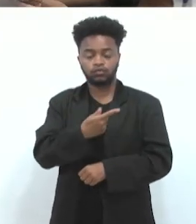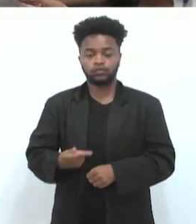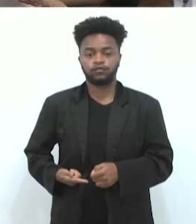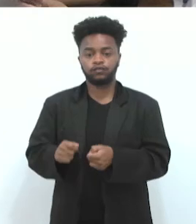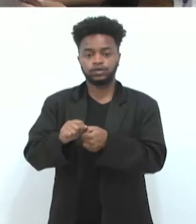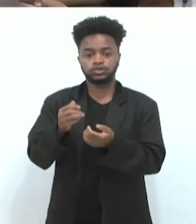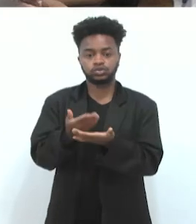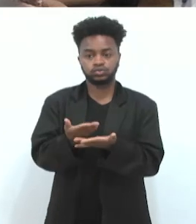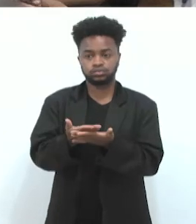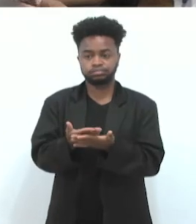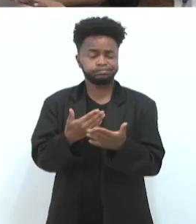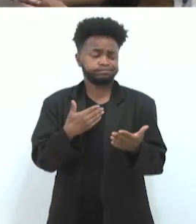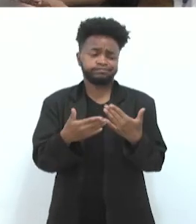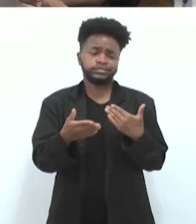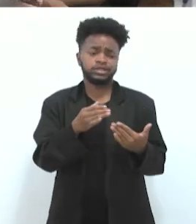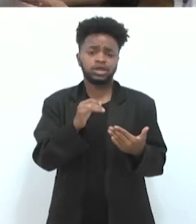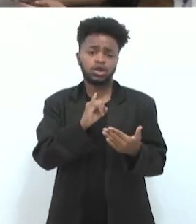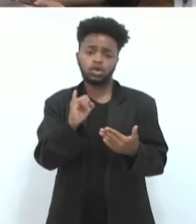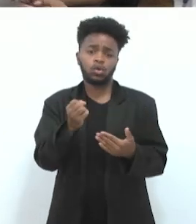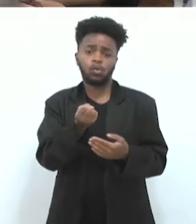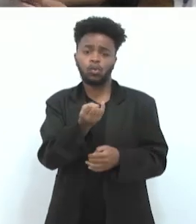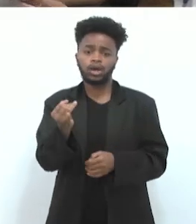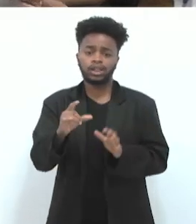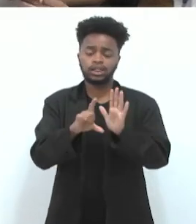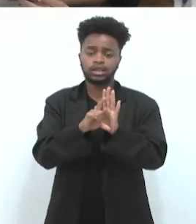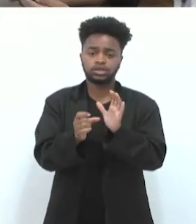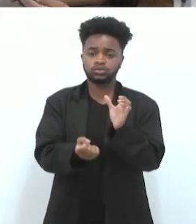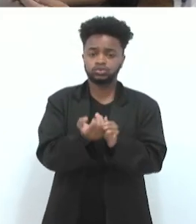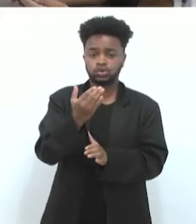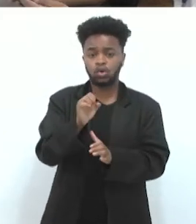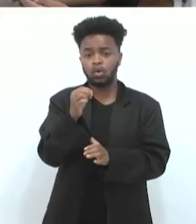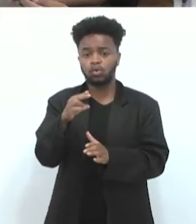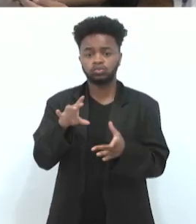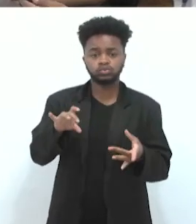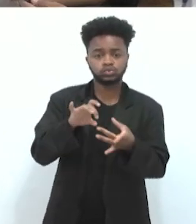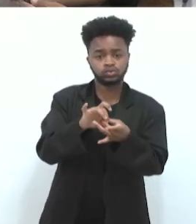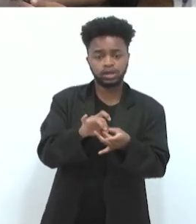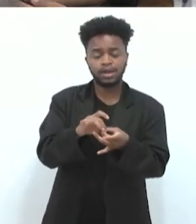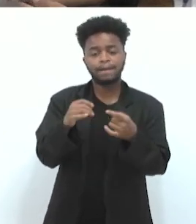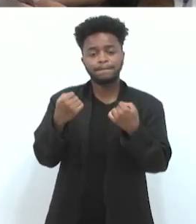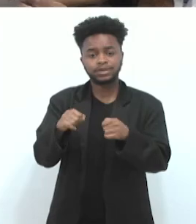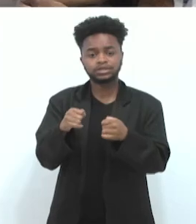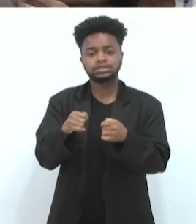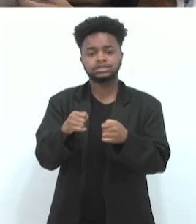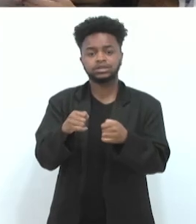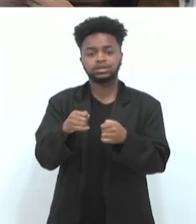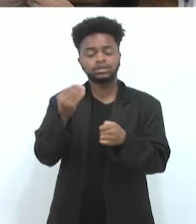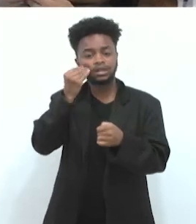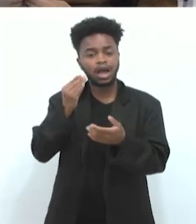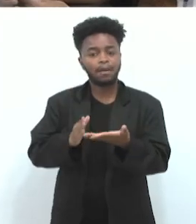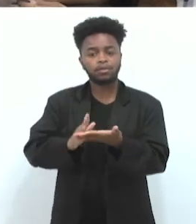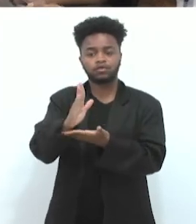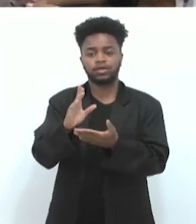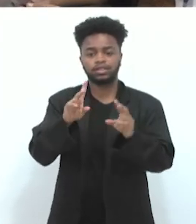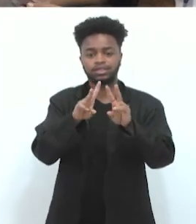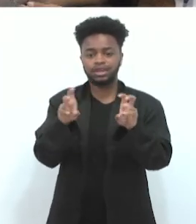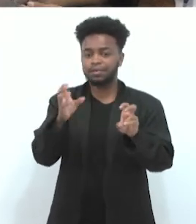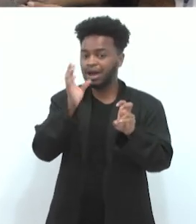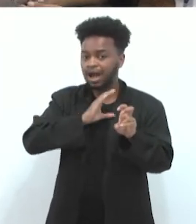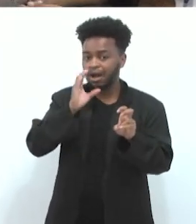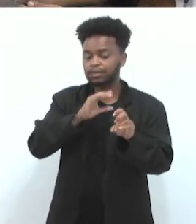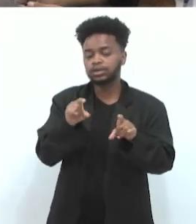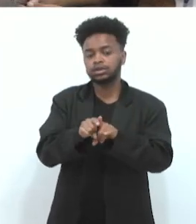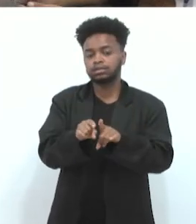natureza. quantas leis surjam ou se unifica numa só, o importante é fazer uma força-tarefa para aprovar o tema e dar resposta